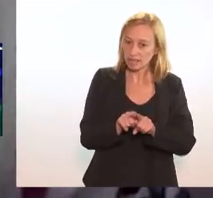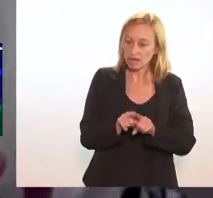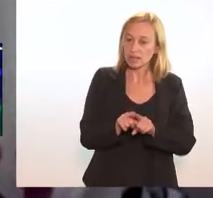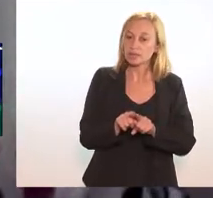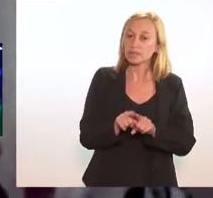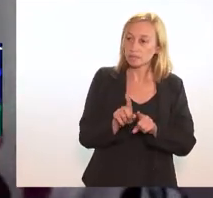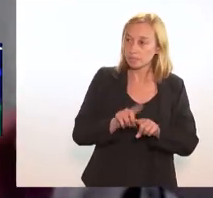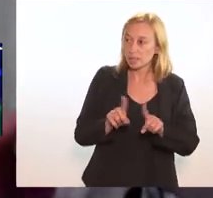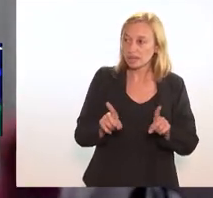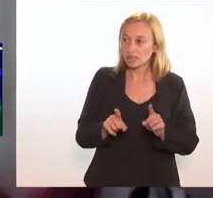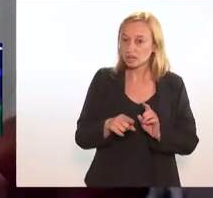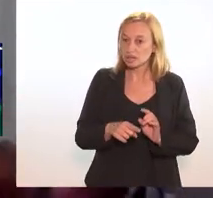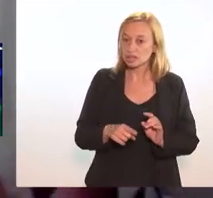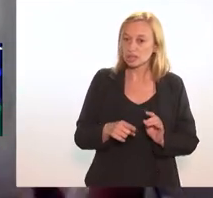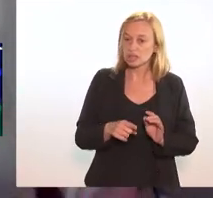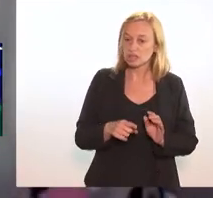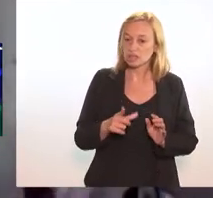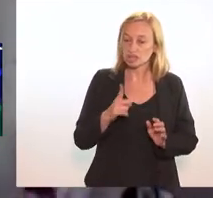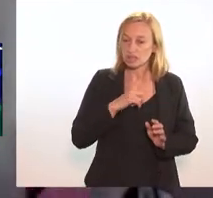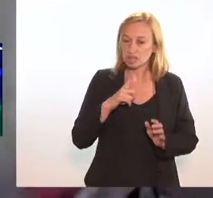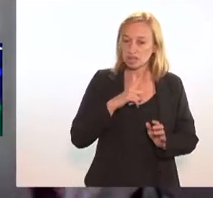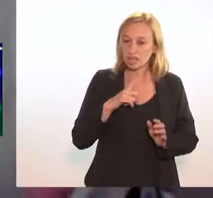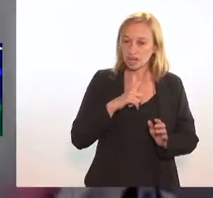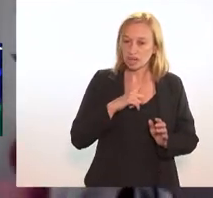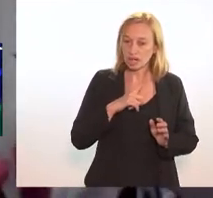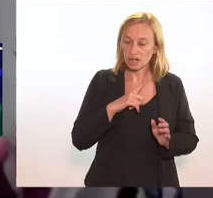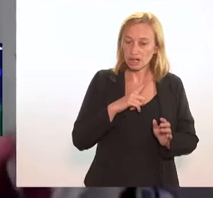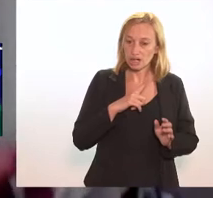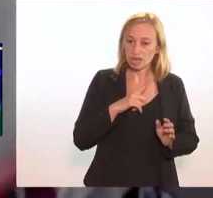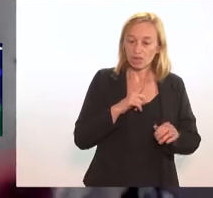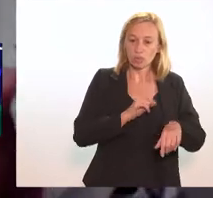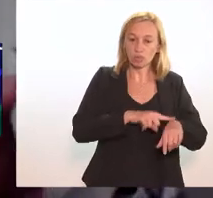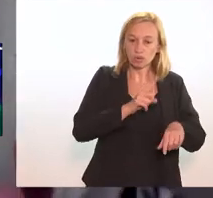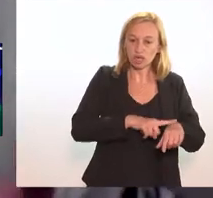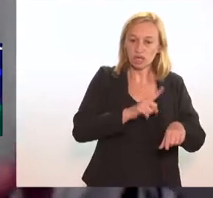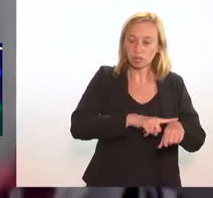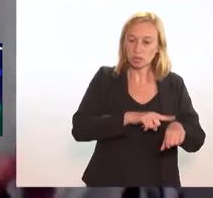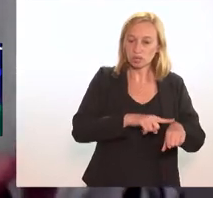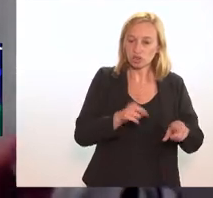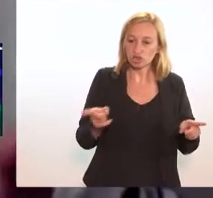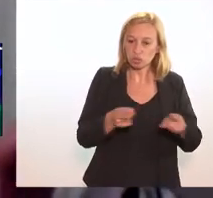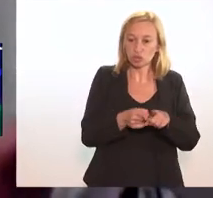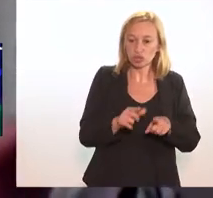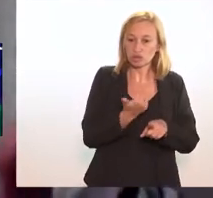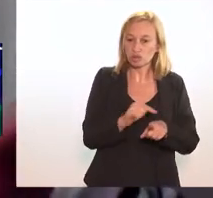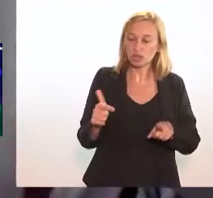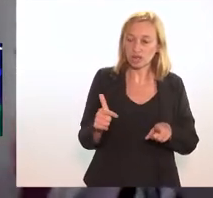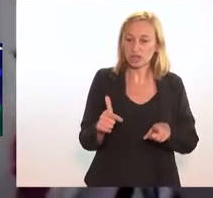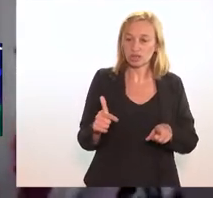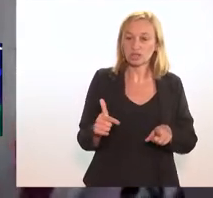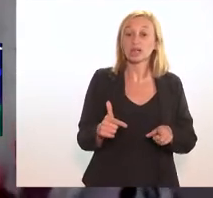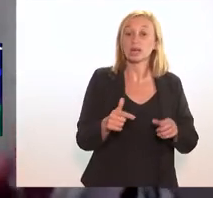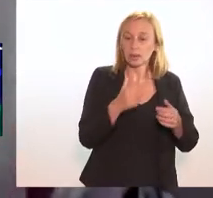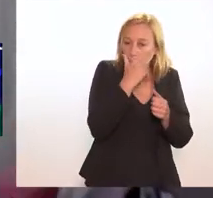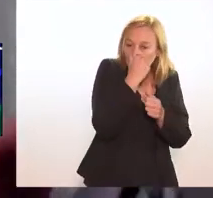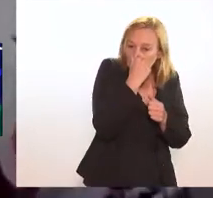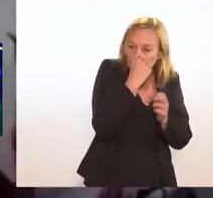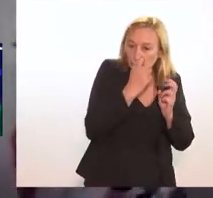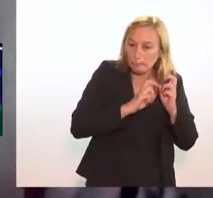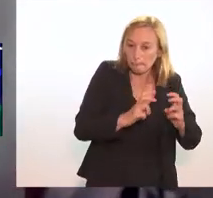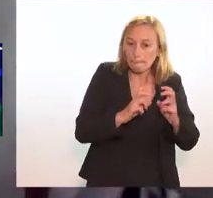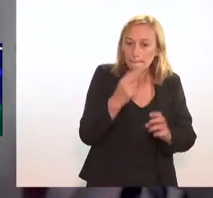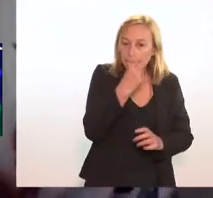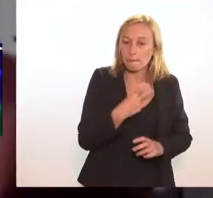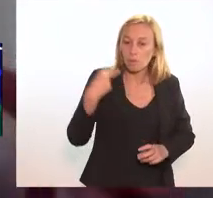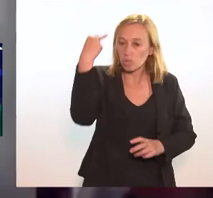direito do usuário de ter o deslocamento da sua casa para o trabalho com dignidade, ele não tem. Ele pega um trem lotado, demora 2 horas